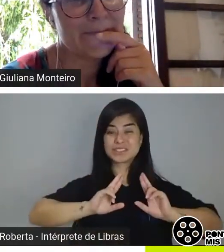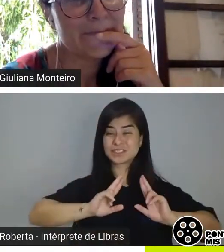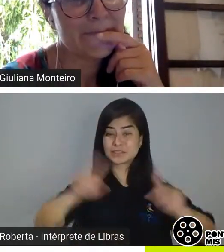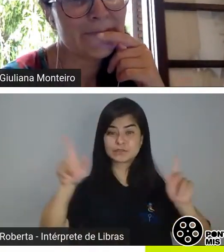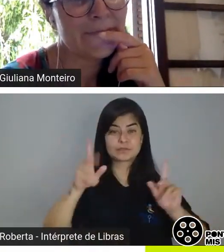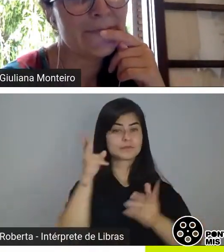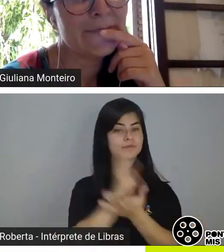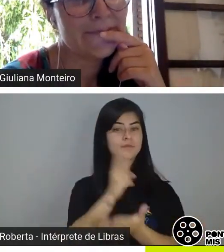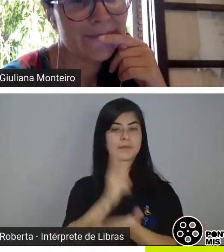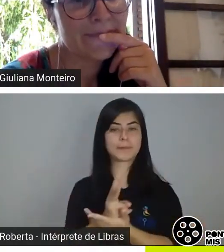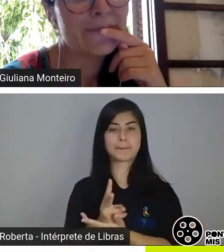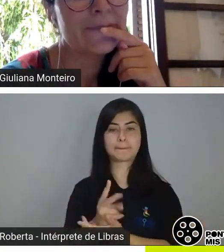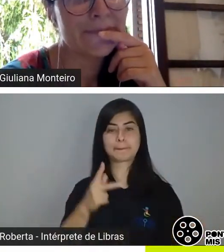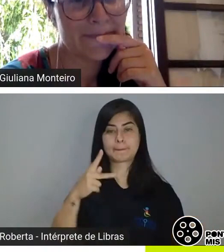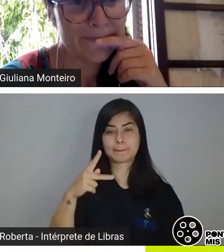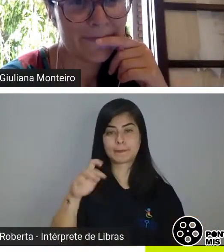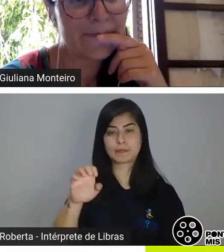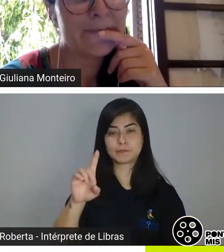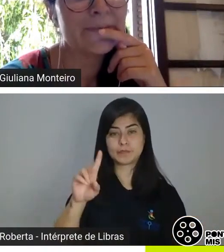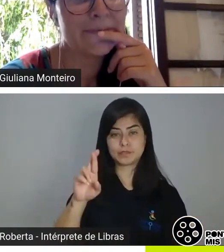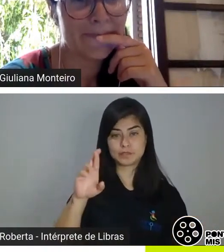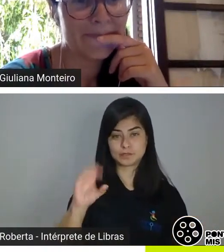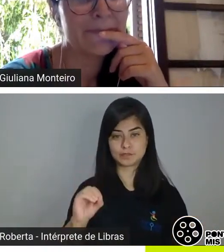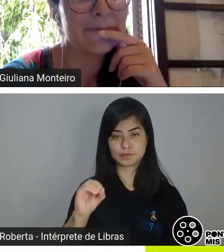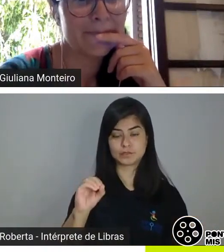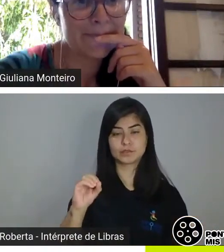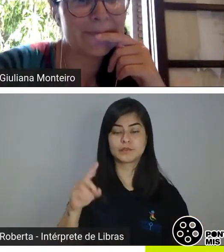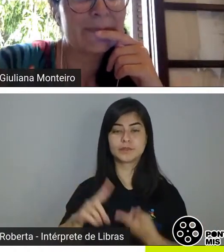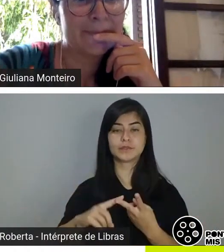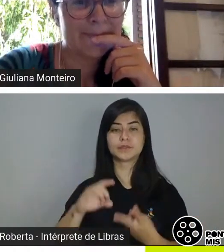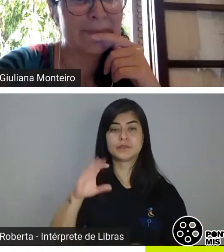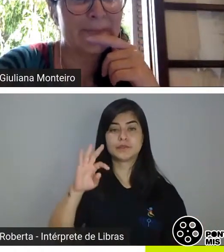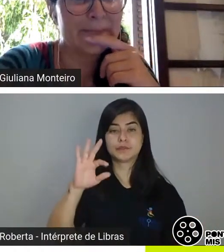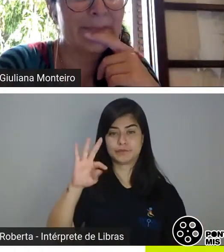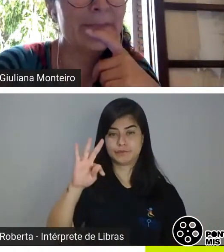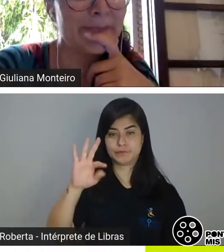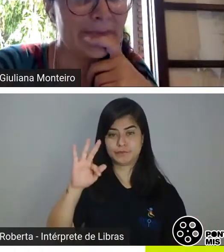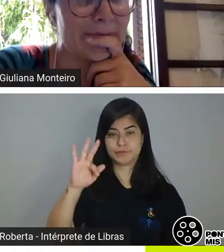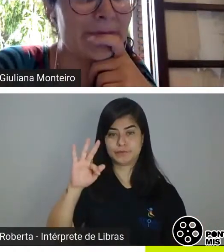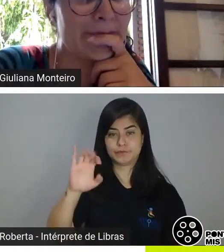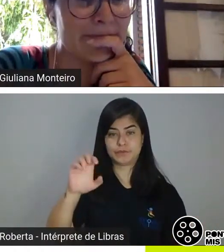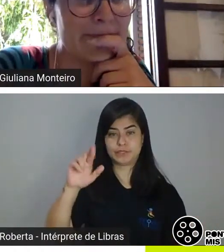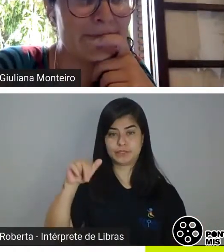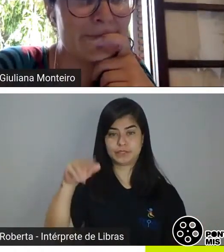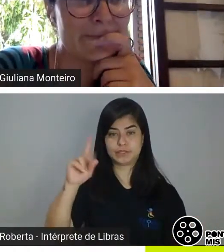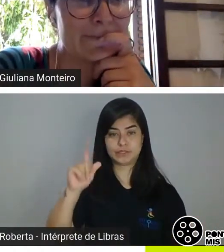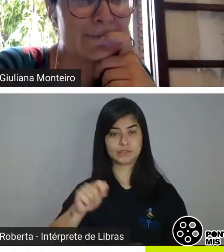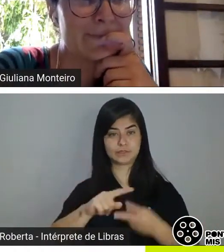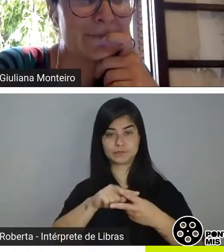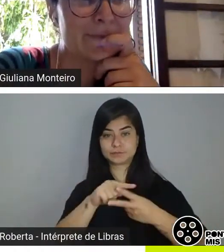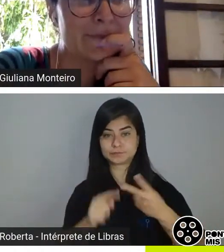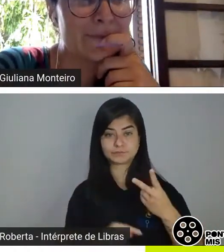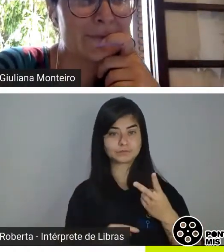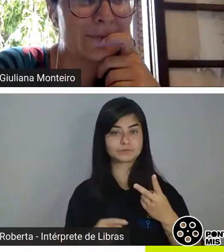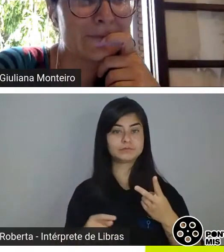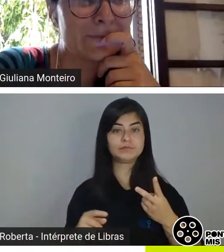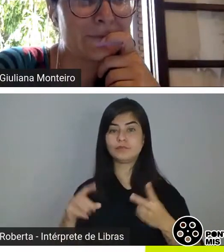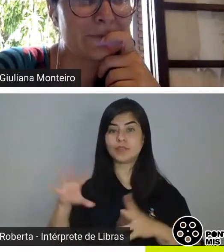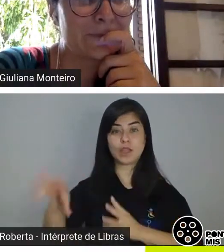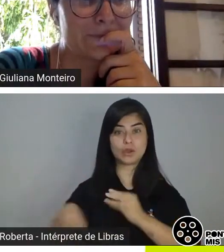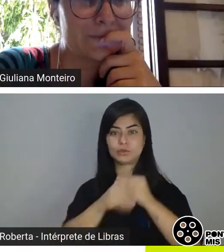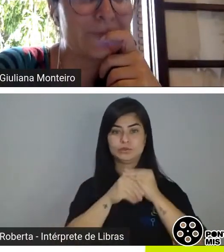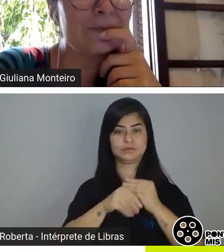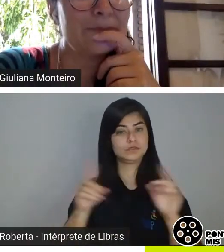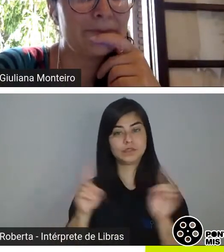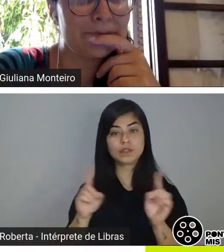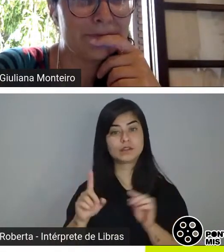Pedro Cardoso, não. Nem a Fernanda Torres. Eles não são atores de composição, né? São atores que é uma